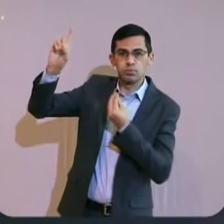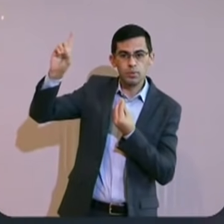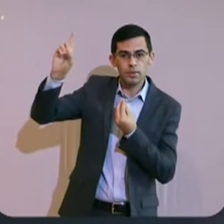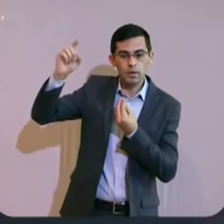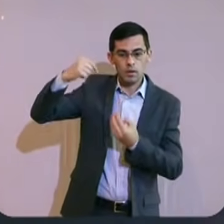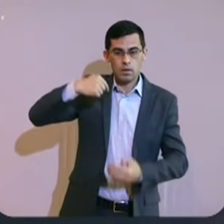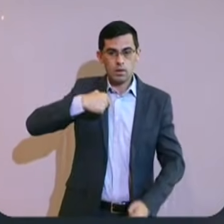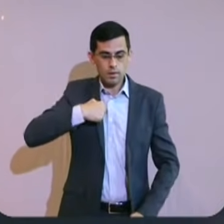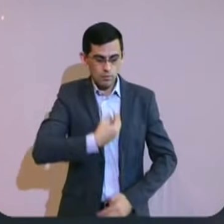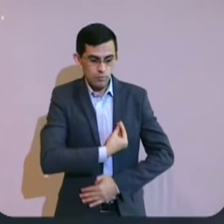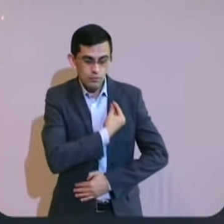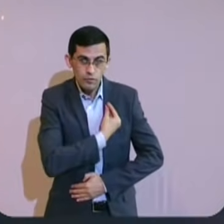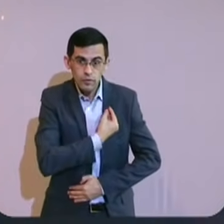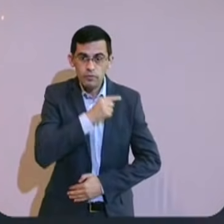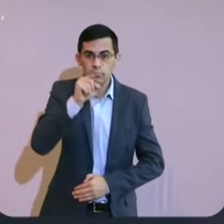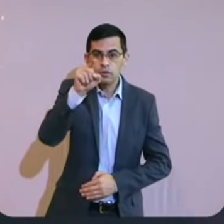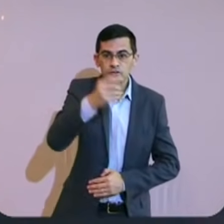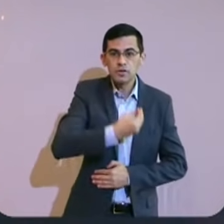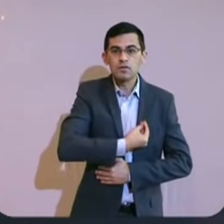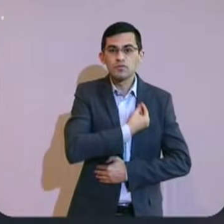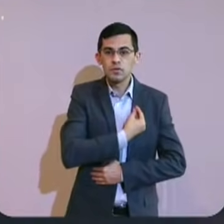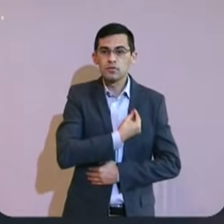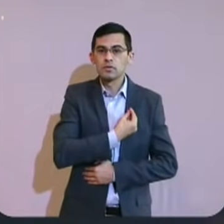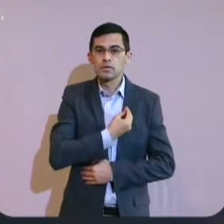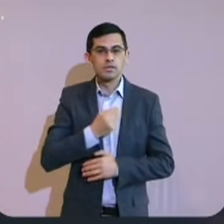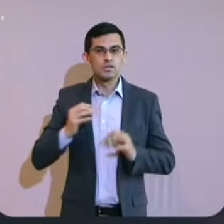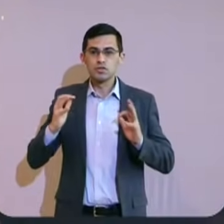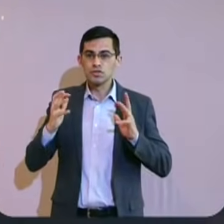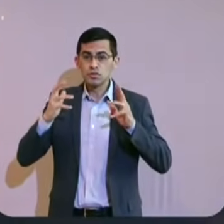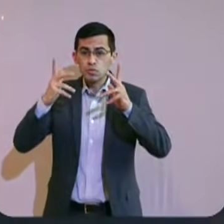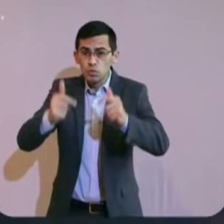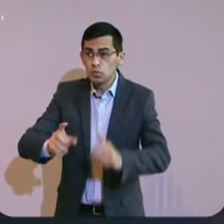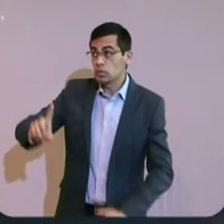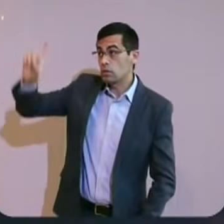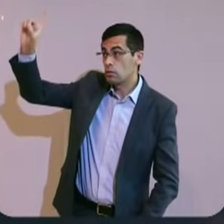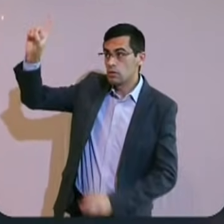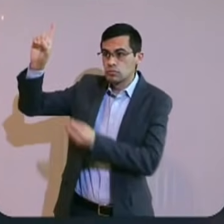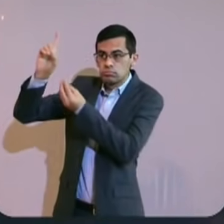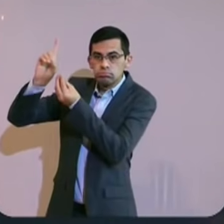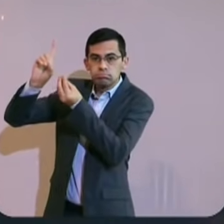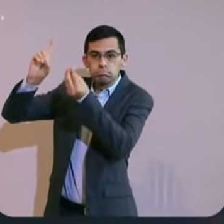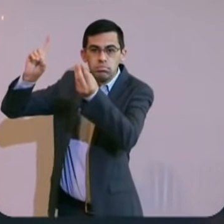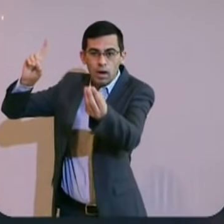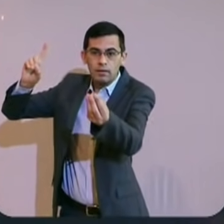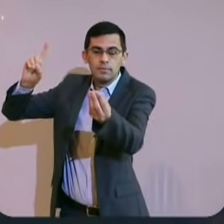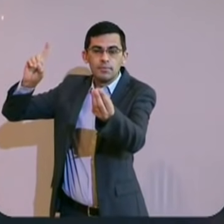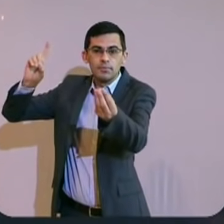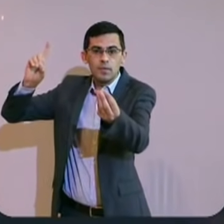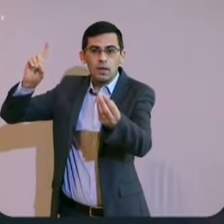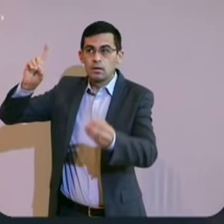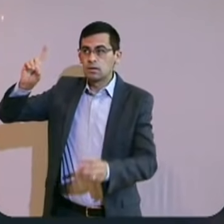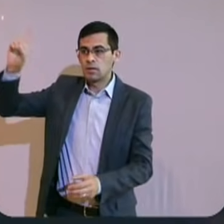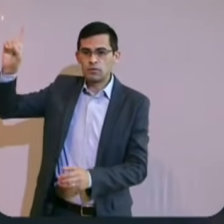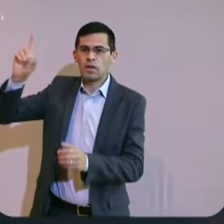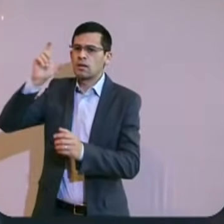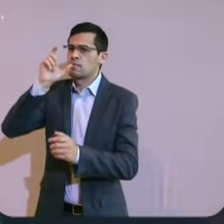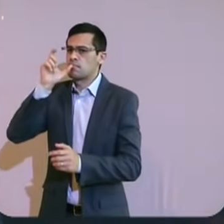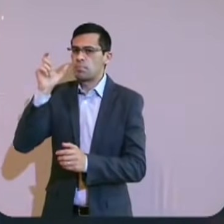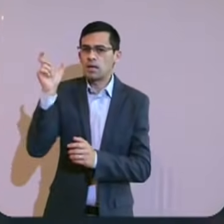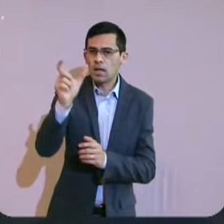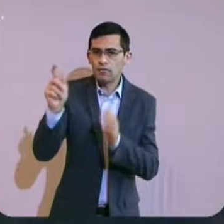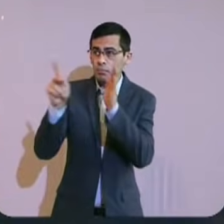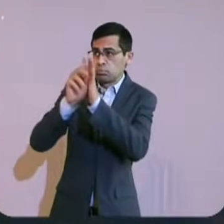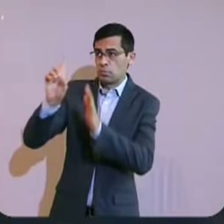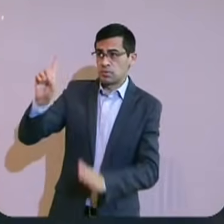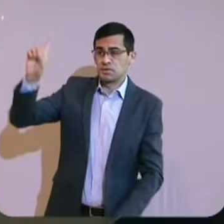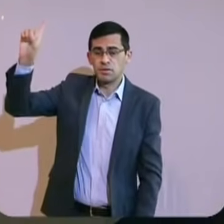Eu vivo e você vive daquilo que Deus derrama sobre a sua vida. Ele falava de toda a palavra que procede